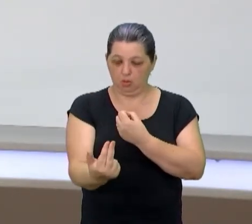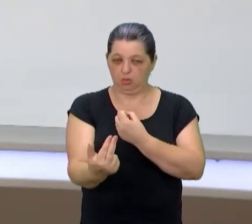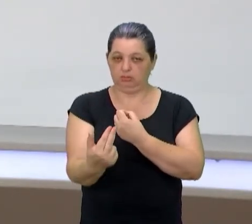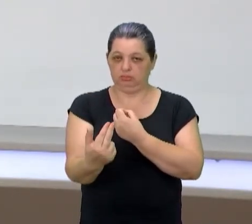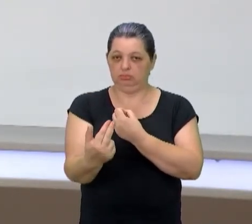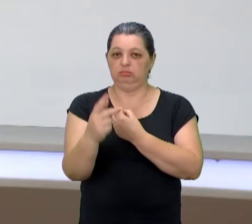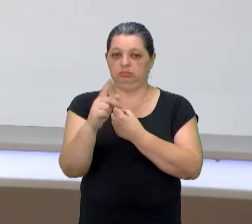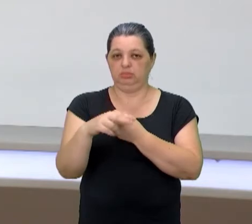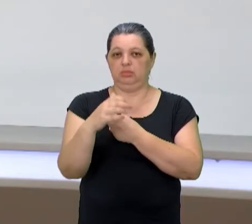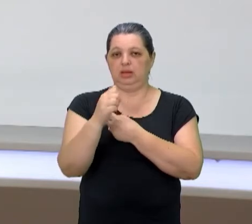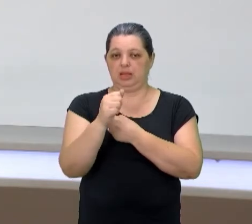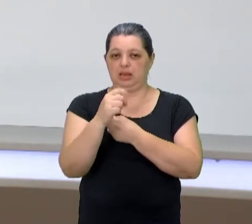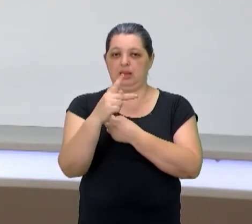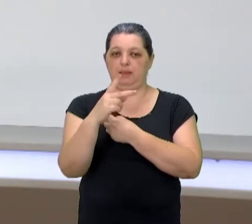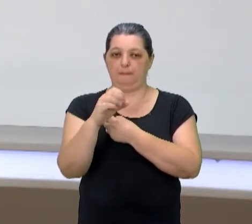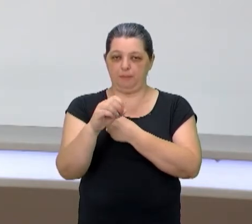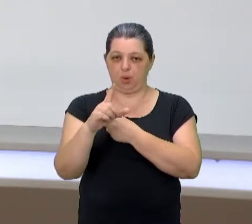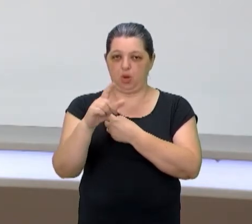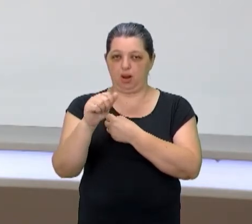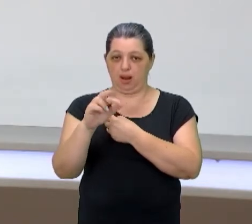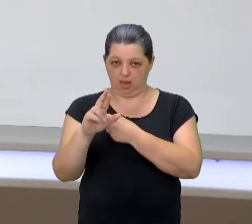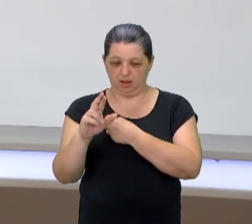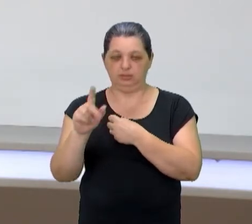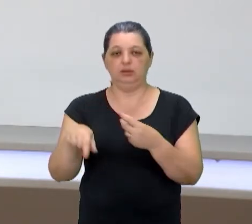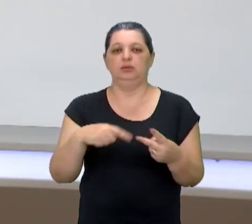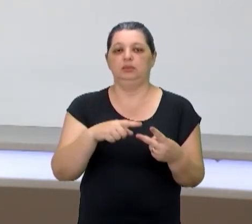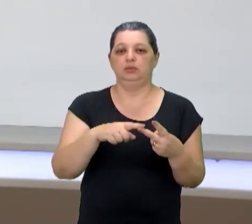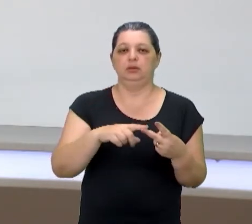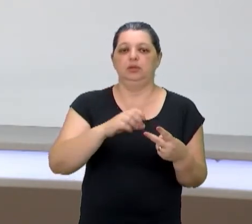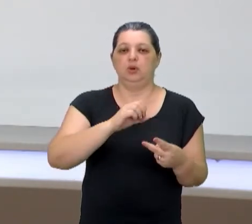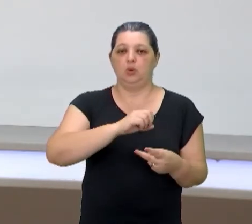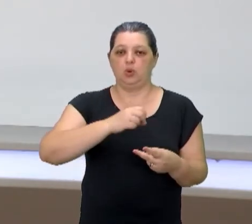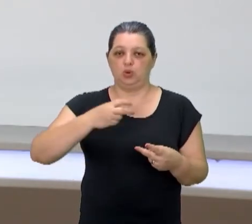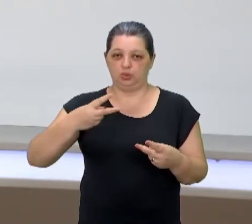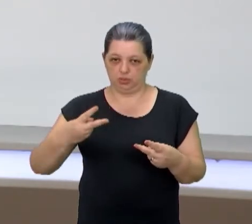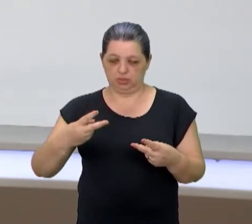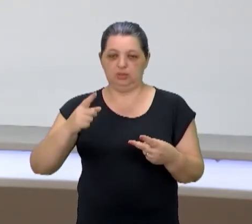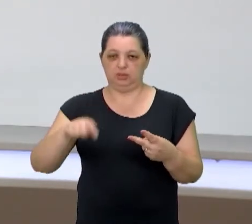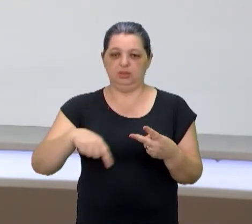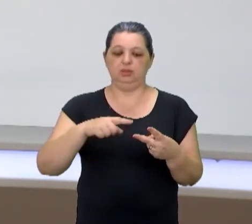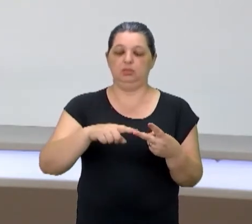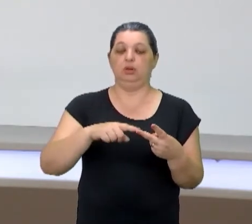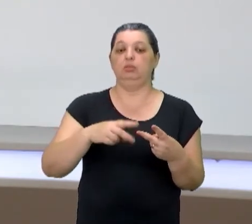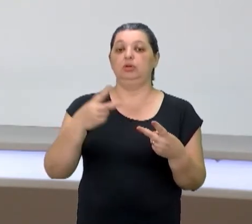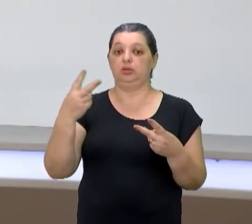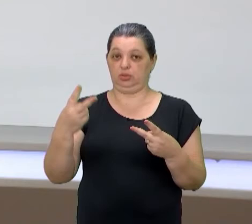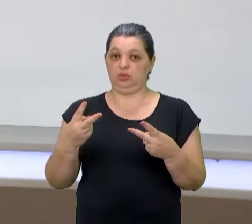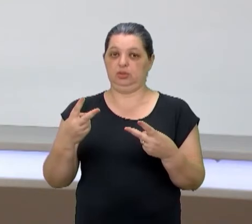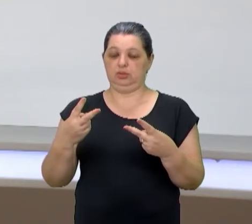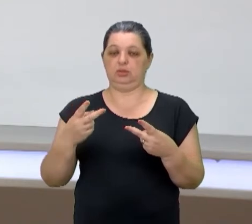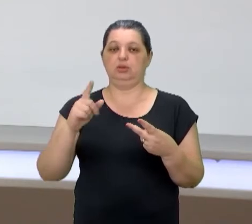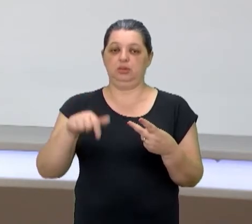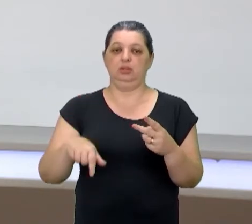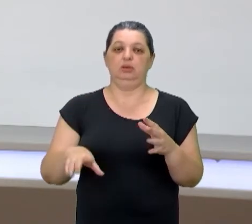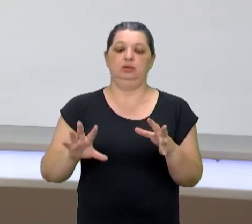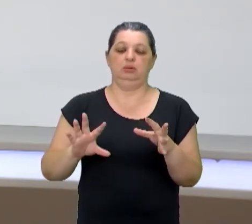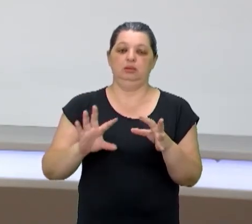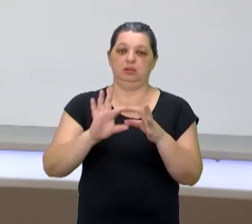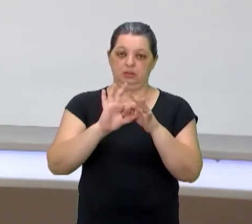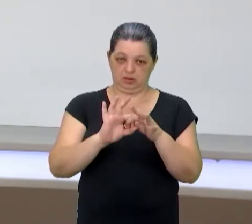elas são apolares. O oxigênio, que é O2, dois átomos de oxigênio, eles são